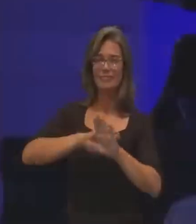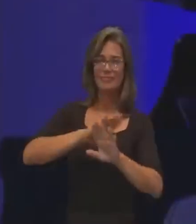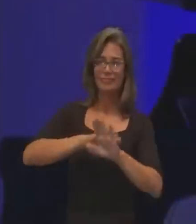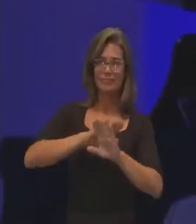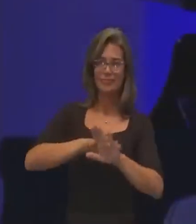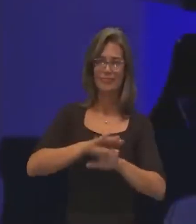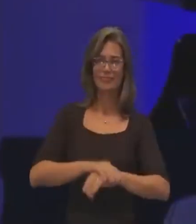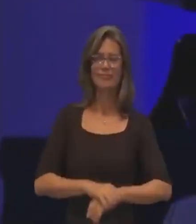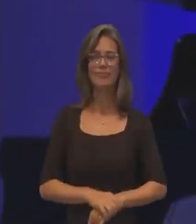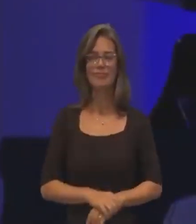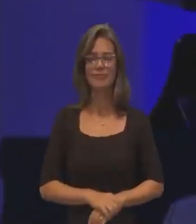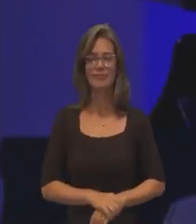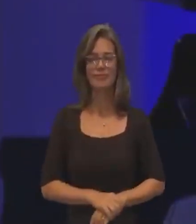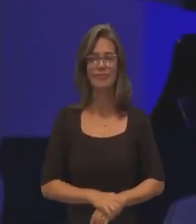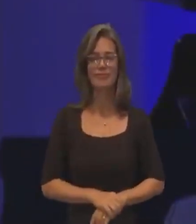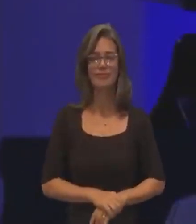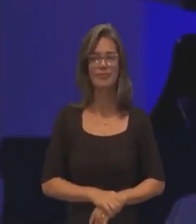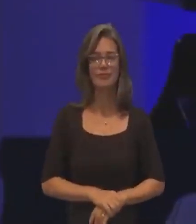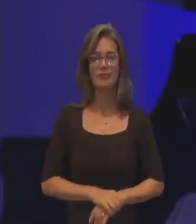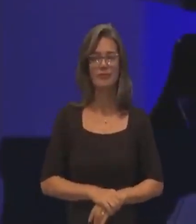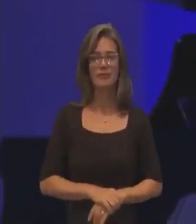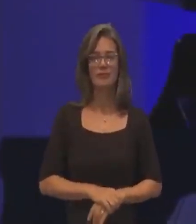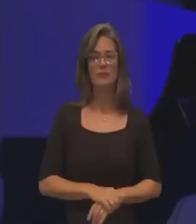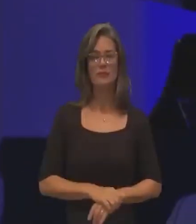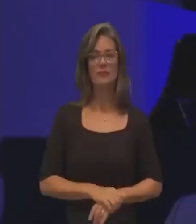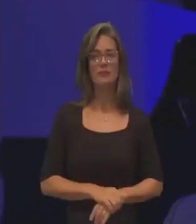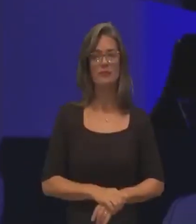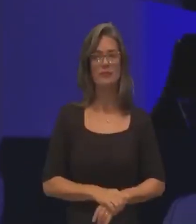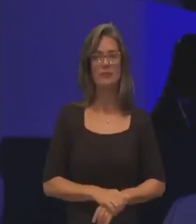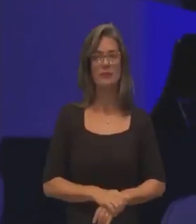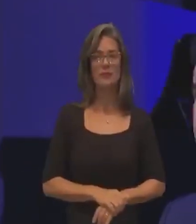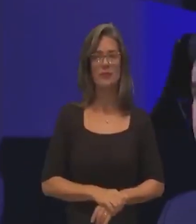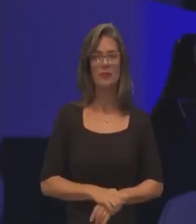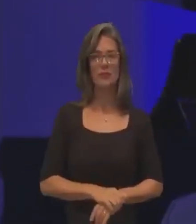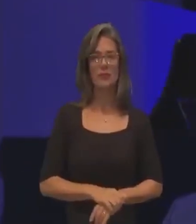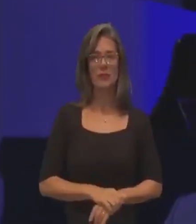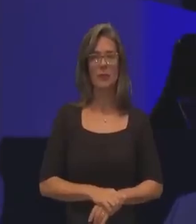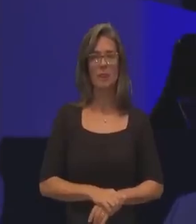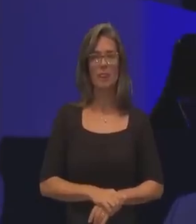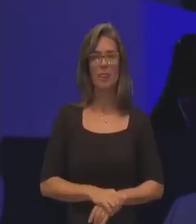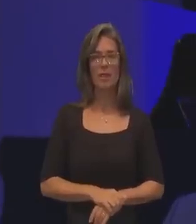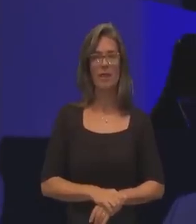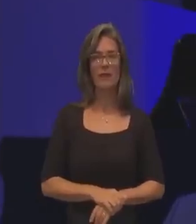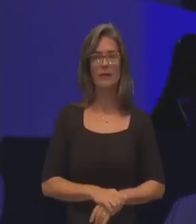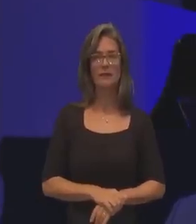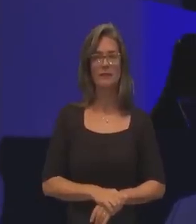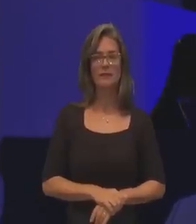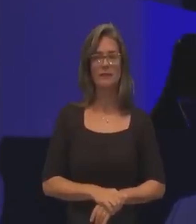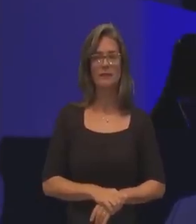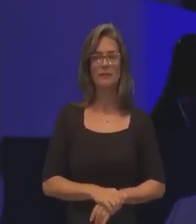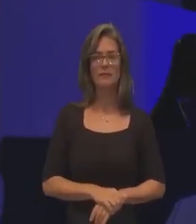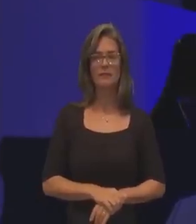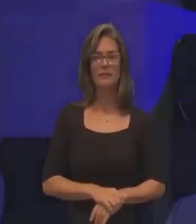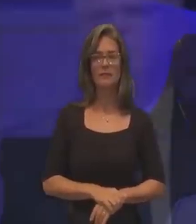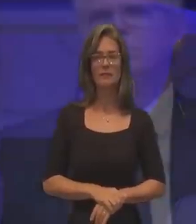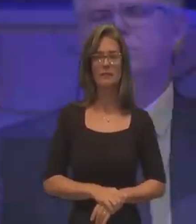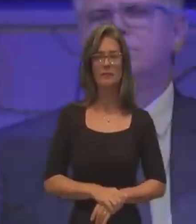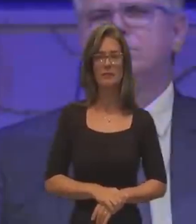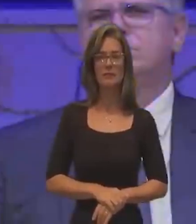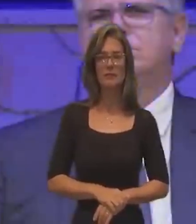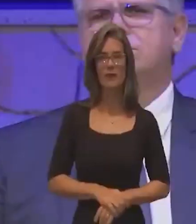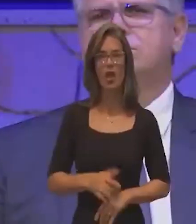A imagem do que poderia ser para nós o cavaleiro do